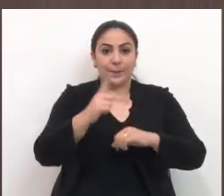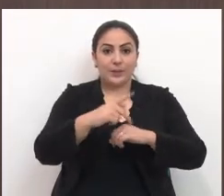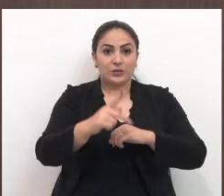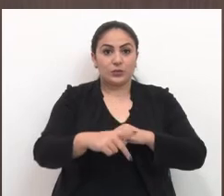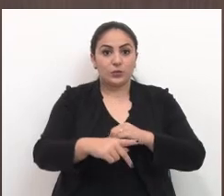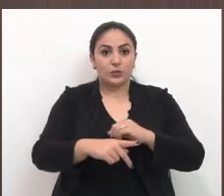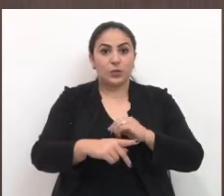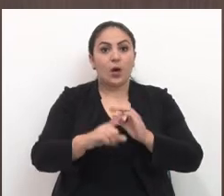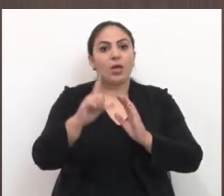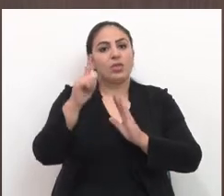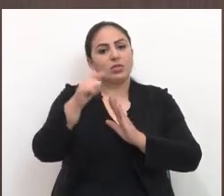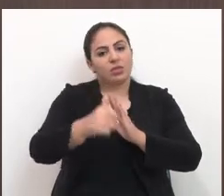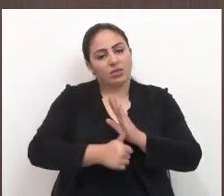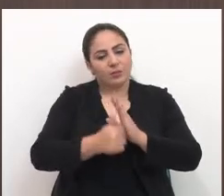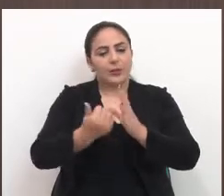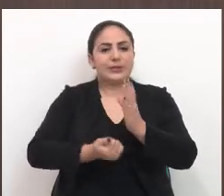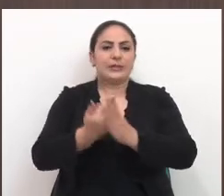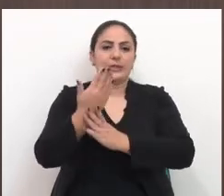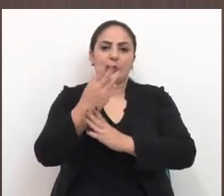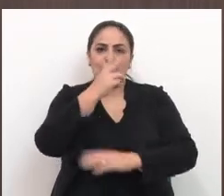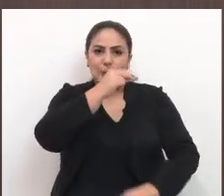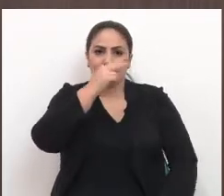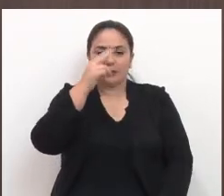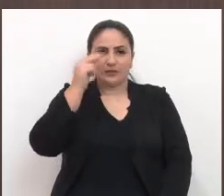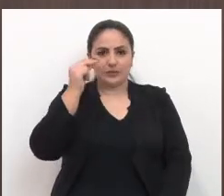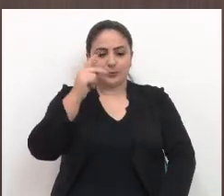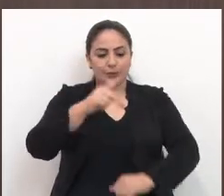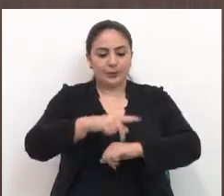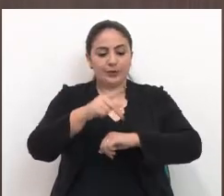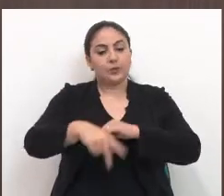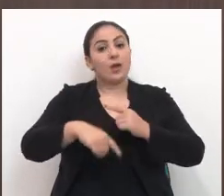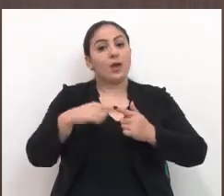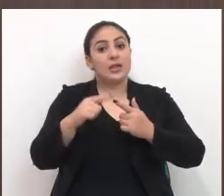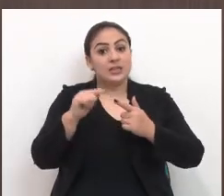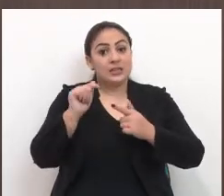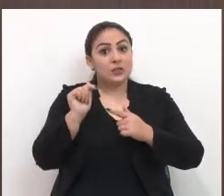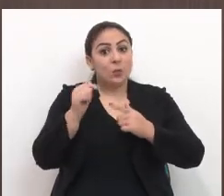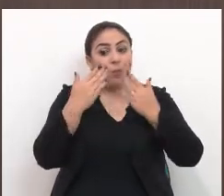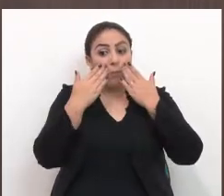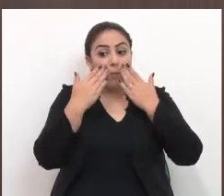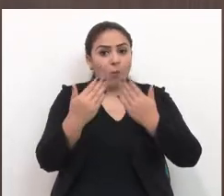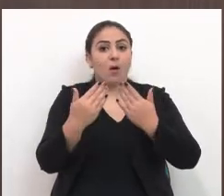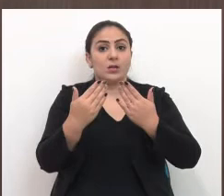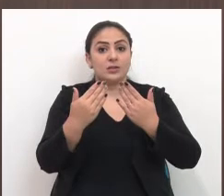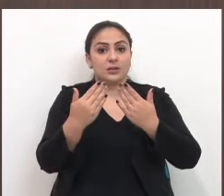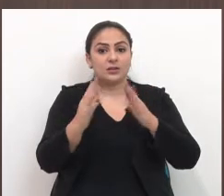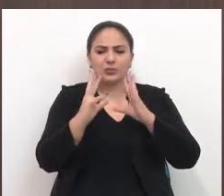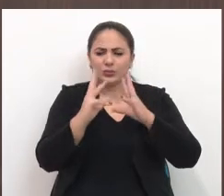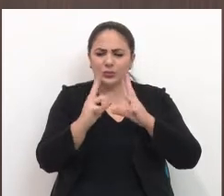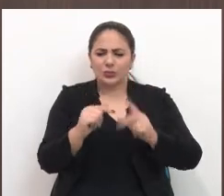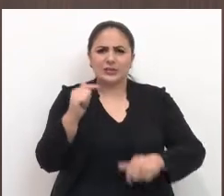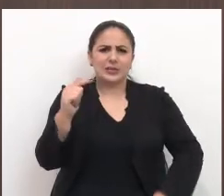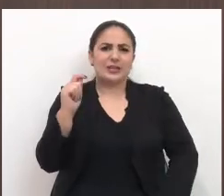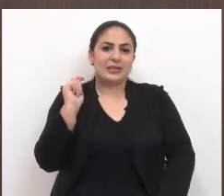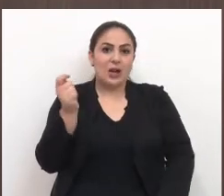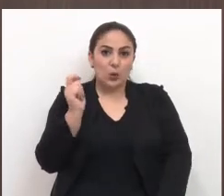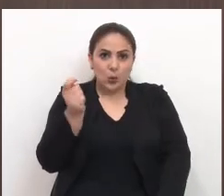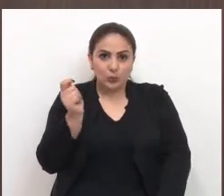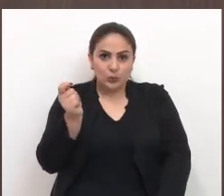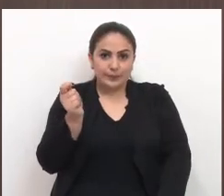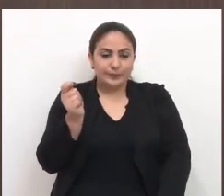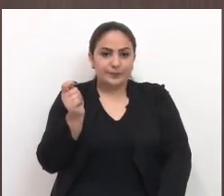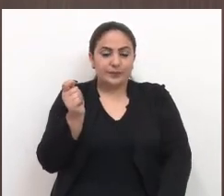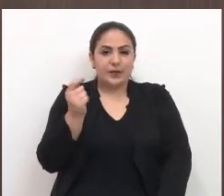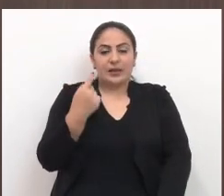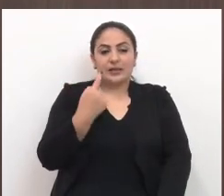Passo Fundo, para depois ser criado o município de Passo Fundo. Então isso mostra que desde de 7 de